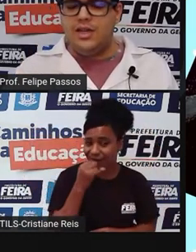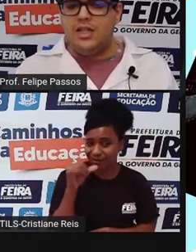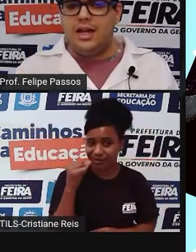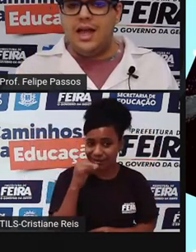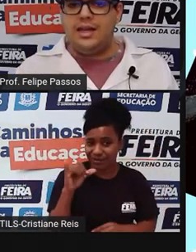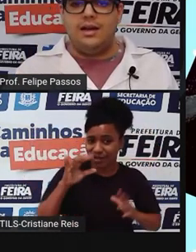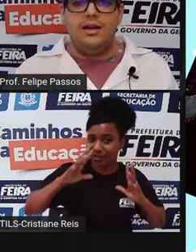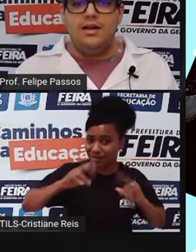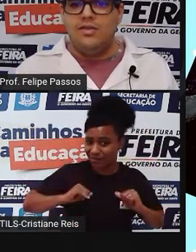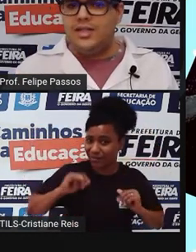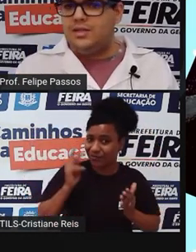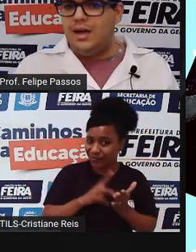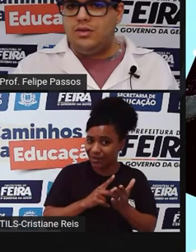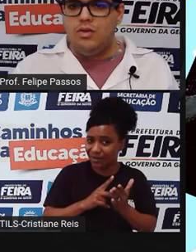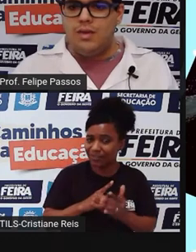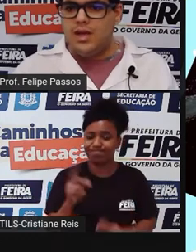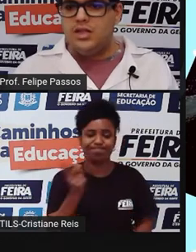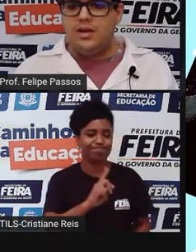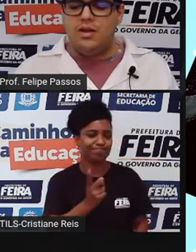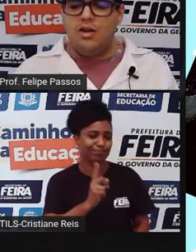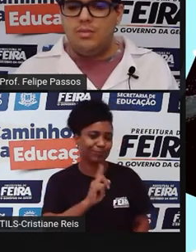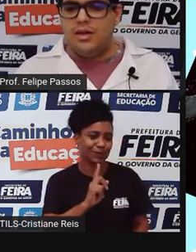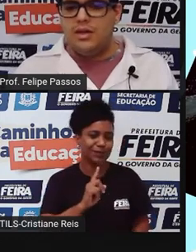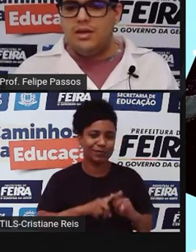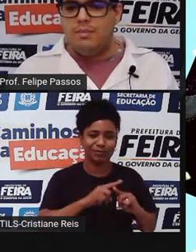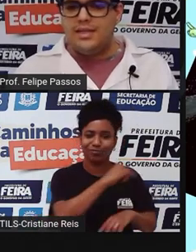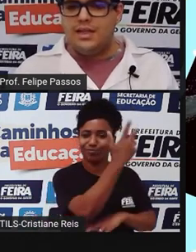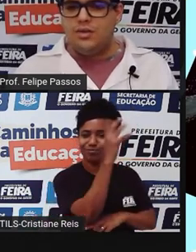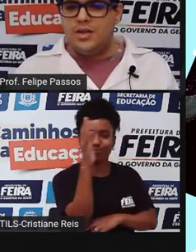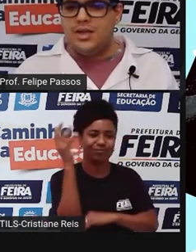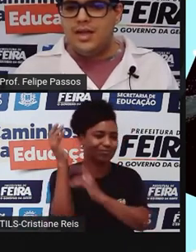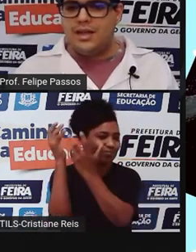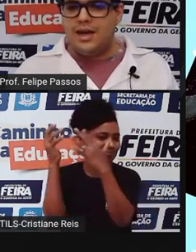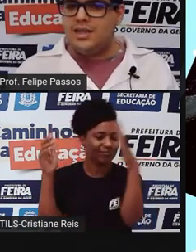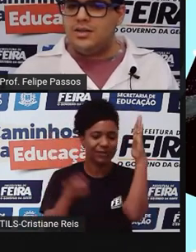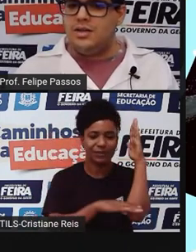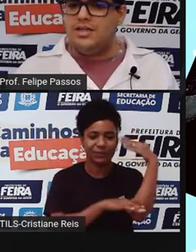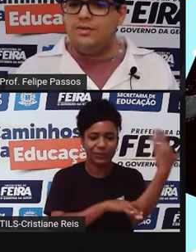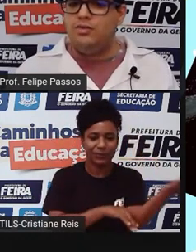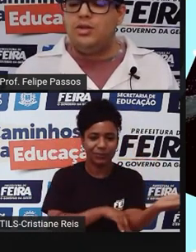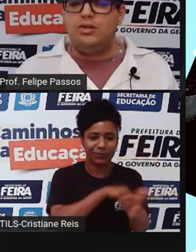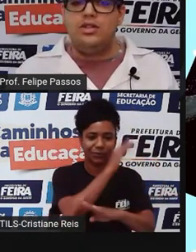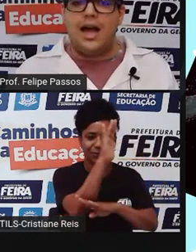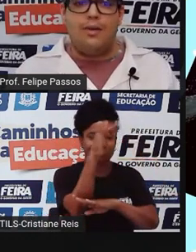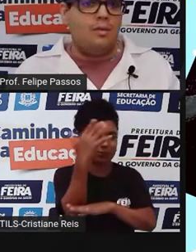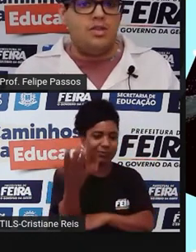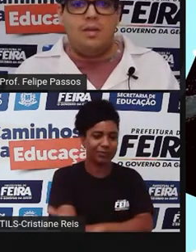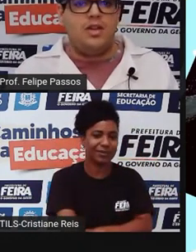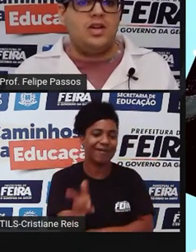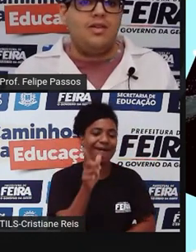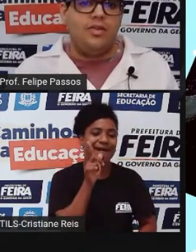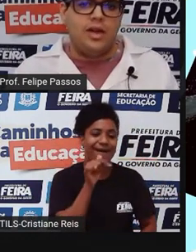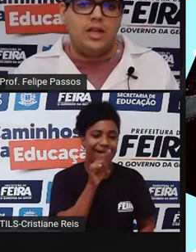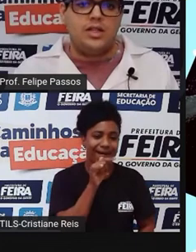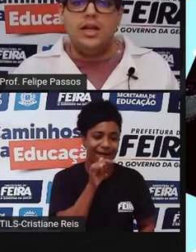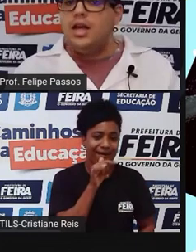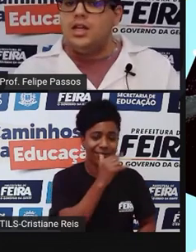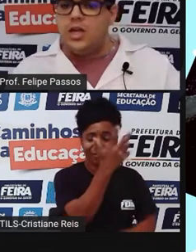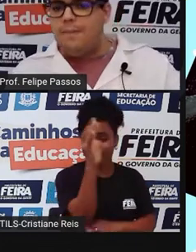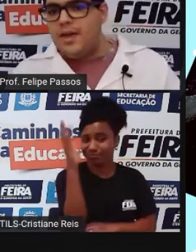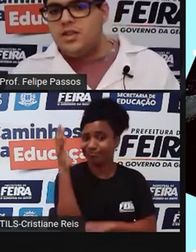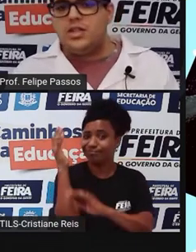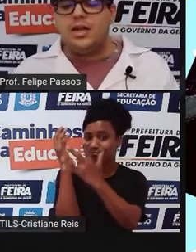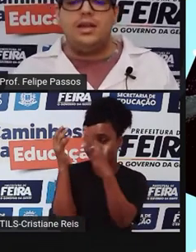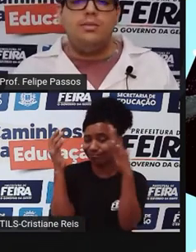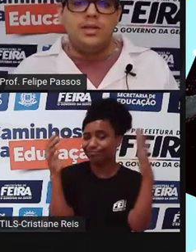fazer uma energia elétrica, você desmatou uma região enorme. Pensa que tudo isso aqui atrás, ó, esse volume todo de água, de repente era uma floresta,